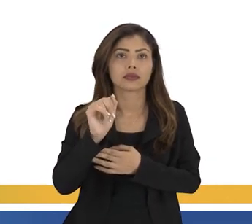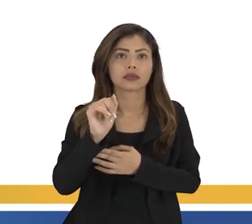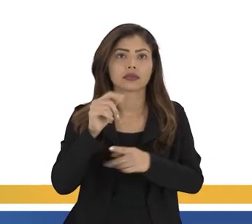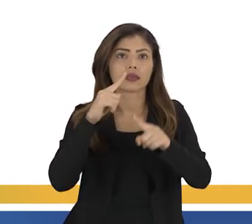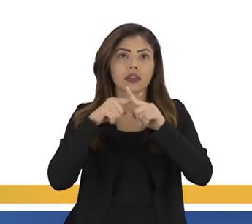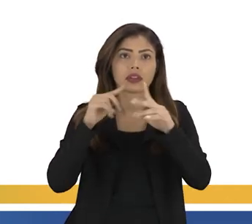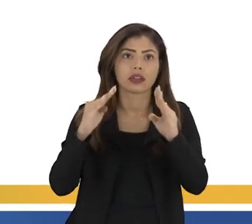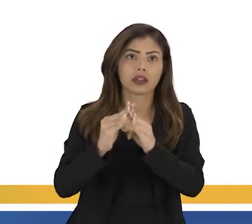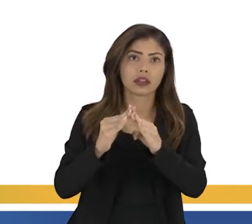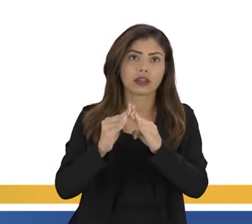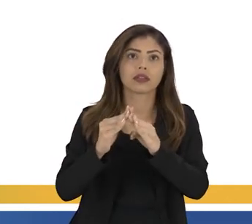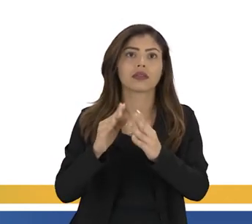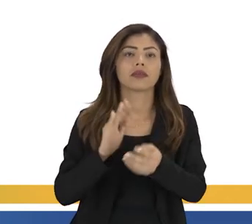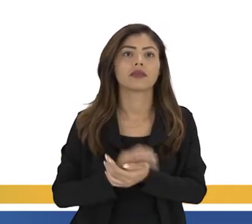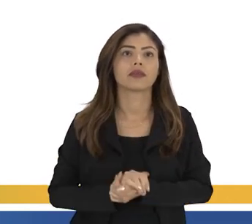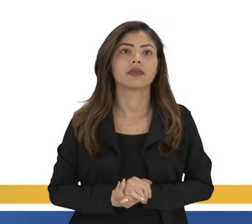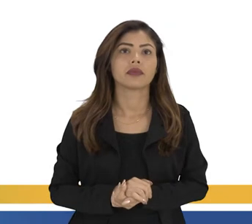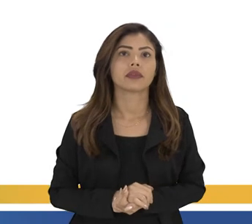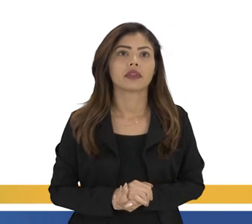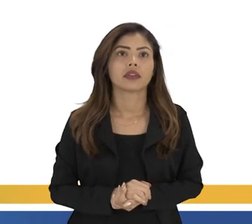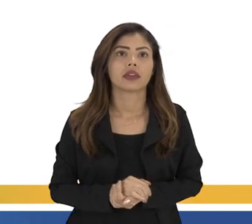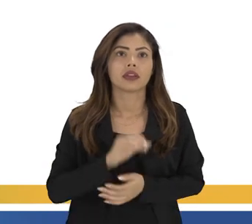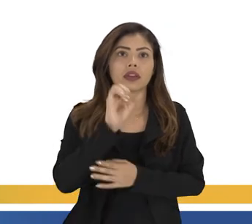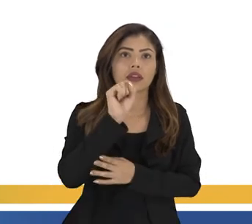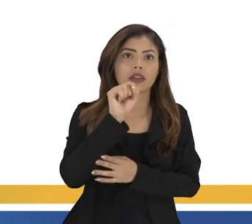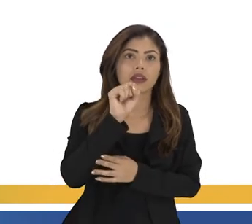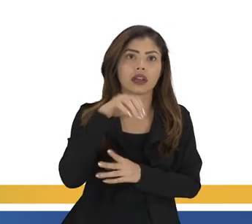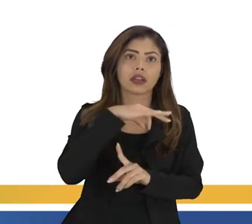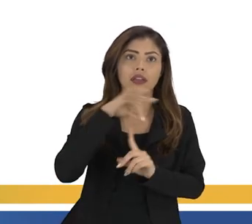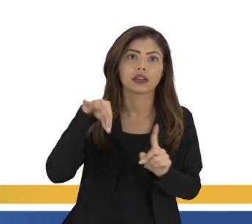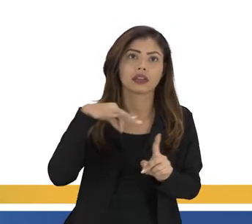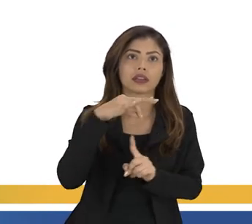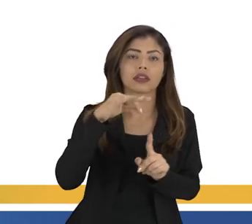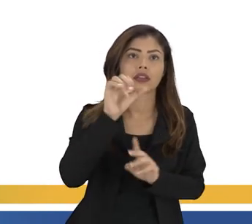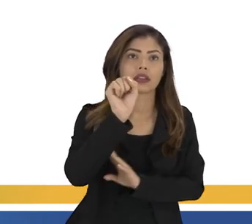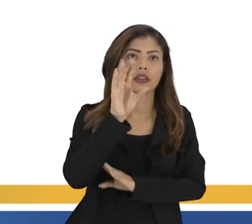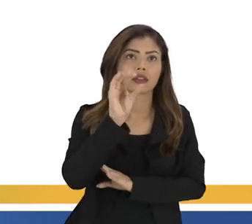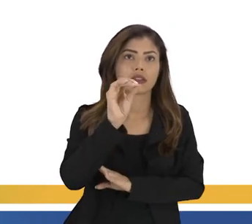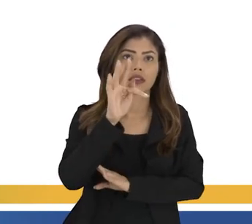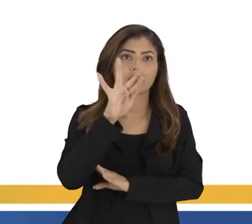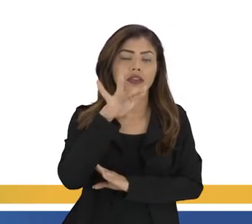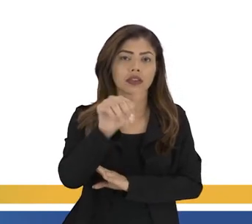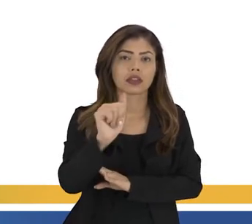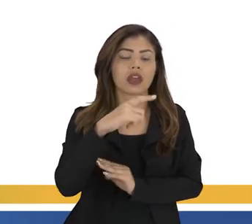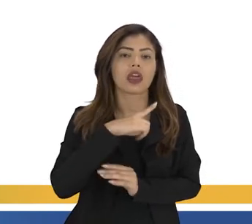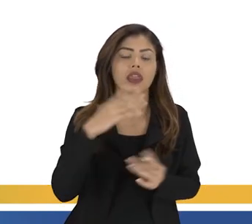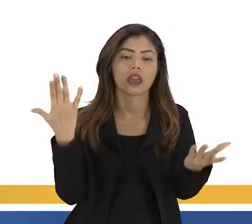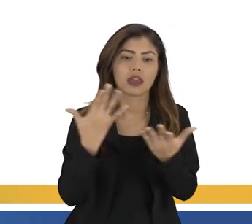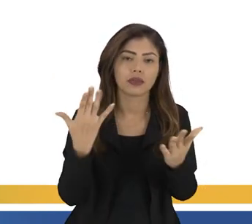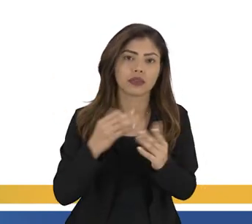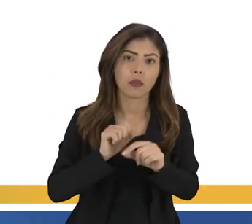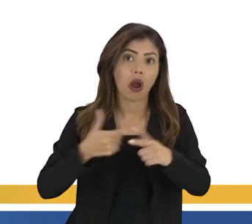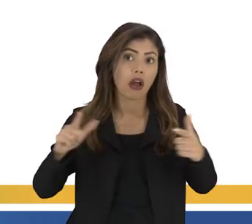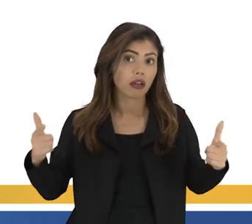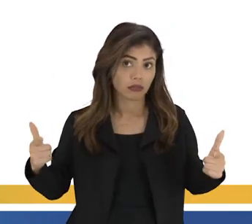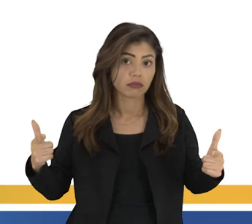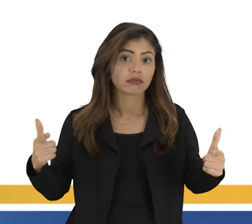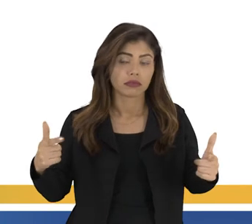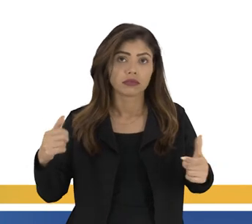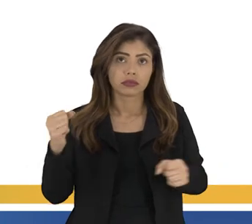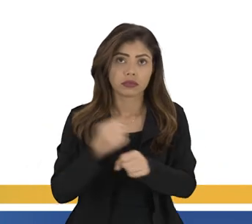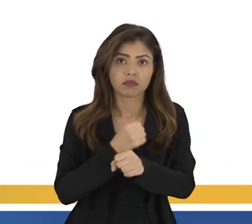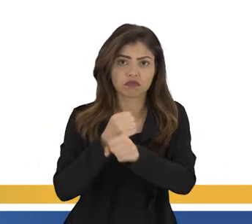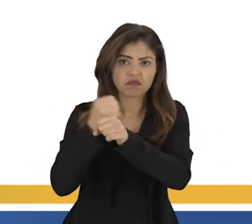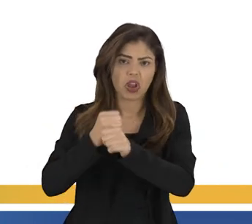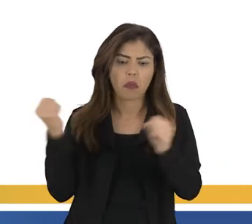igreja de santa sofia né full uma das cúpulas mas das maiores cúpulas que nós temos dá uma